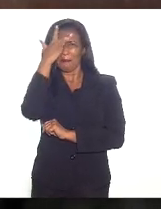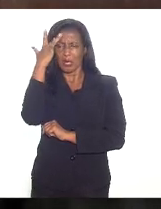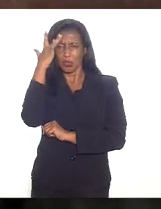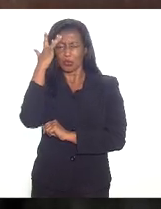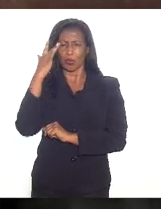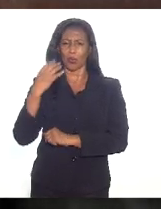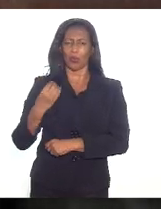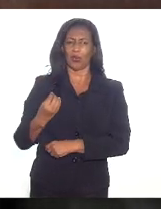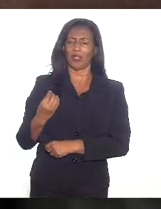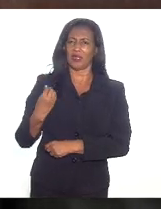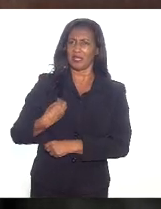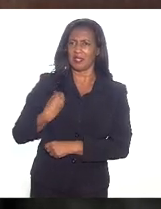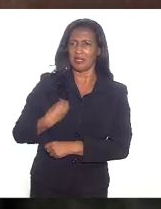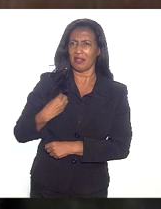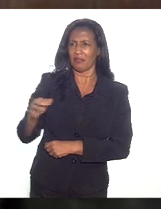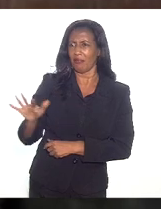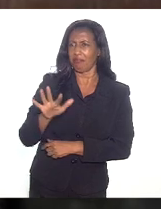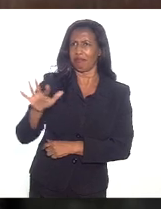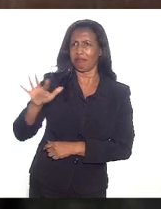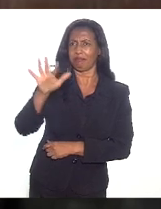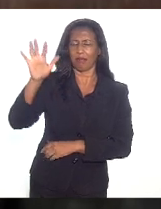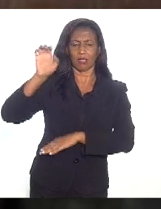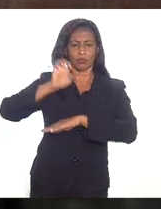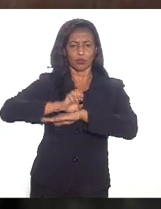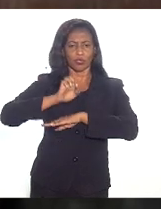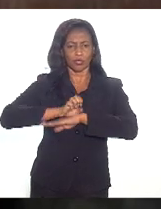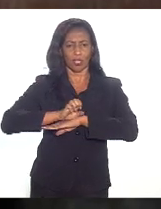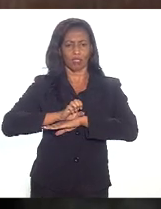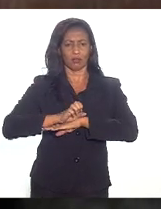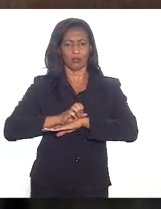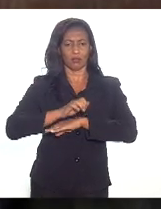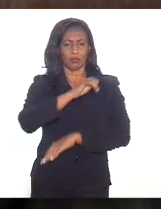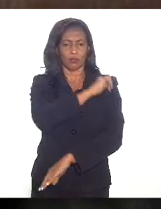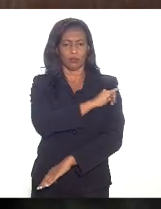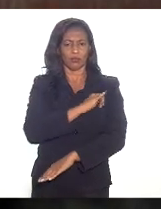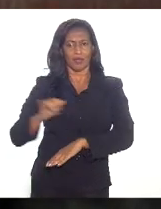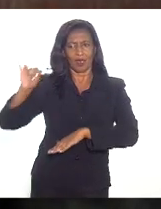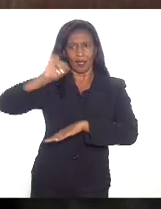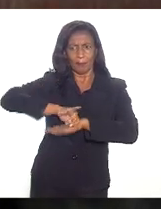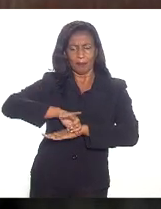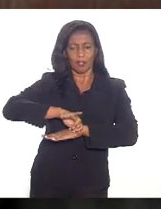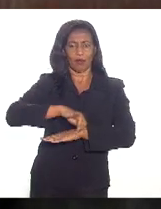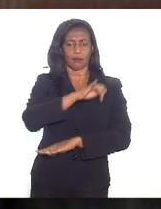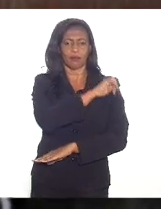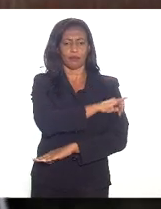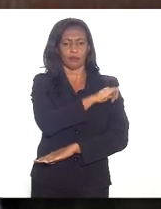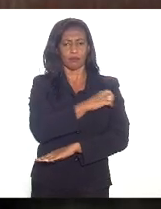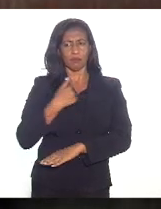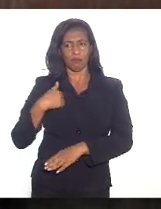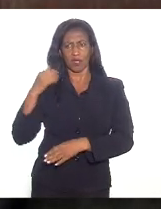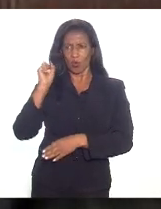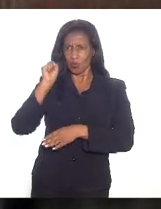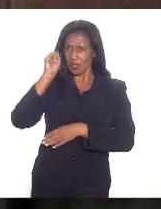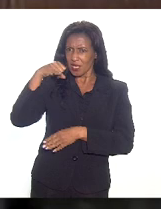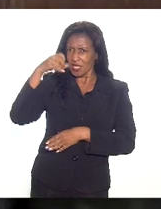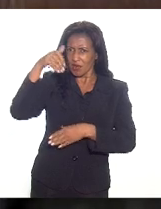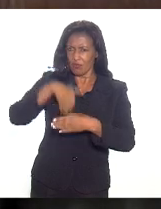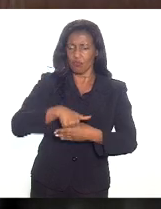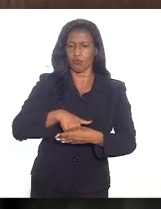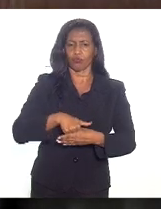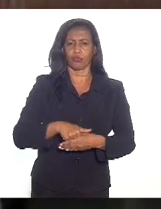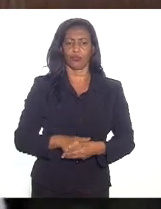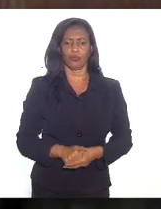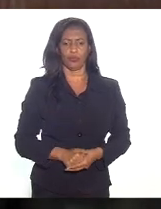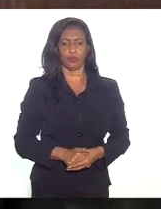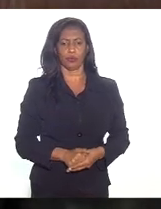vivem nas favelas e periferias do Estado do Rio de Janeiro, da capital do Rio de Janeiro, voto sim, presidente. Em defesa da